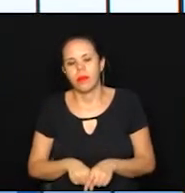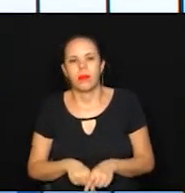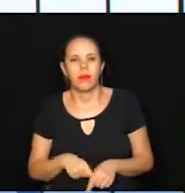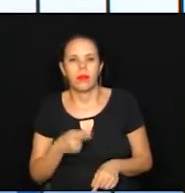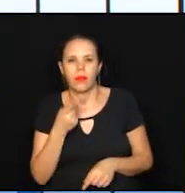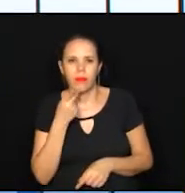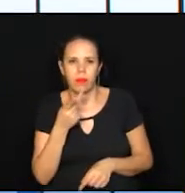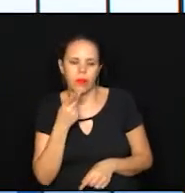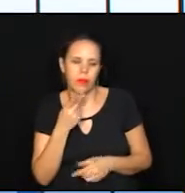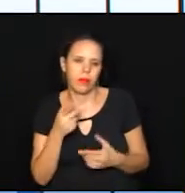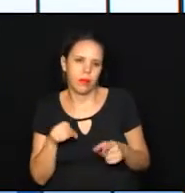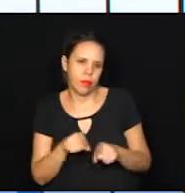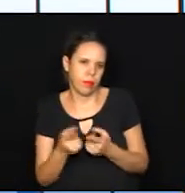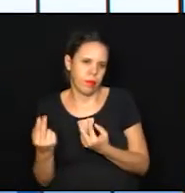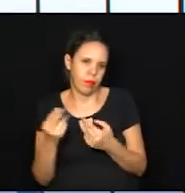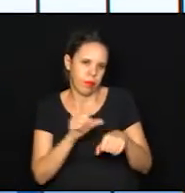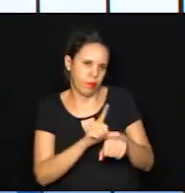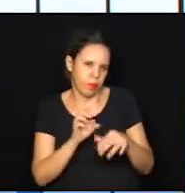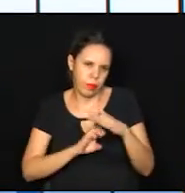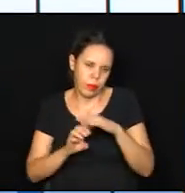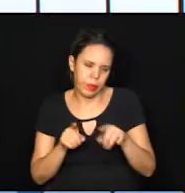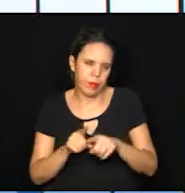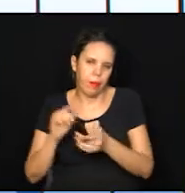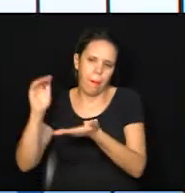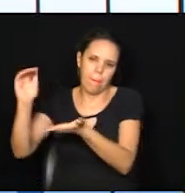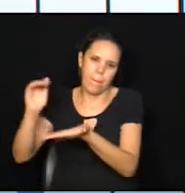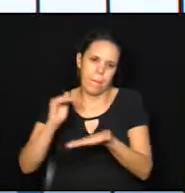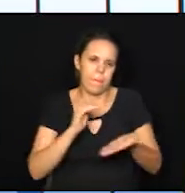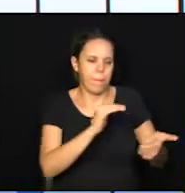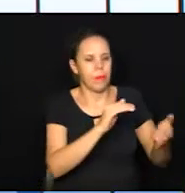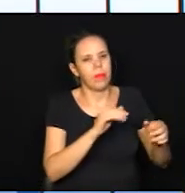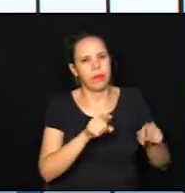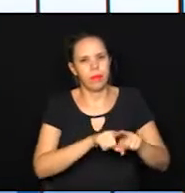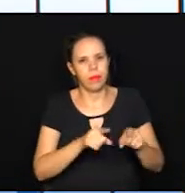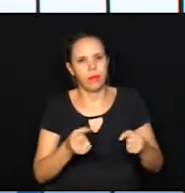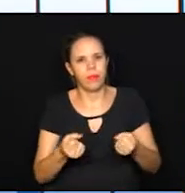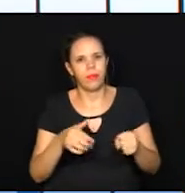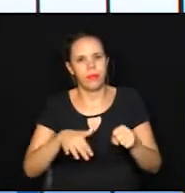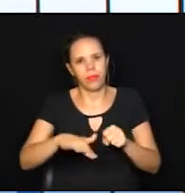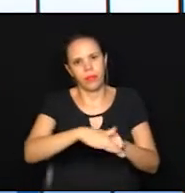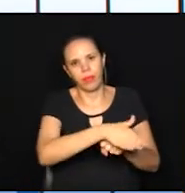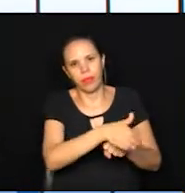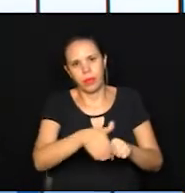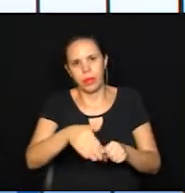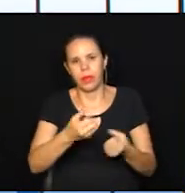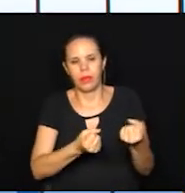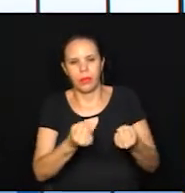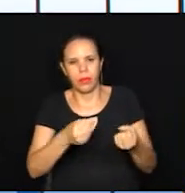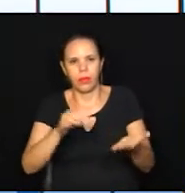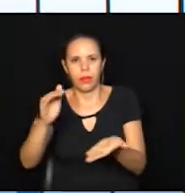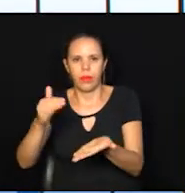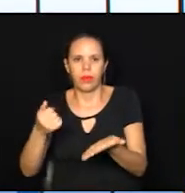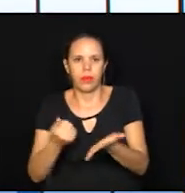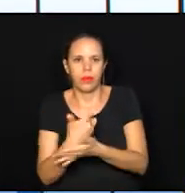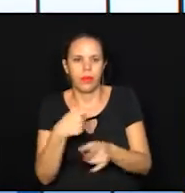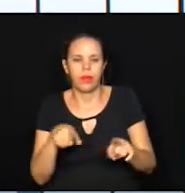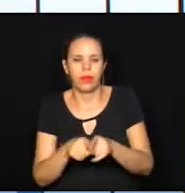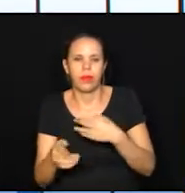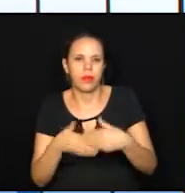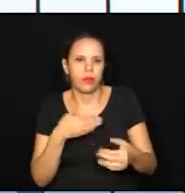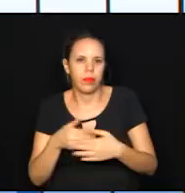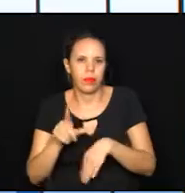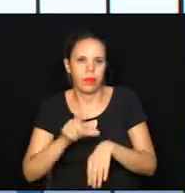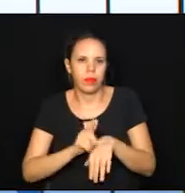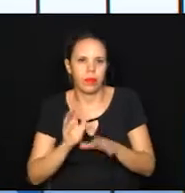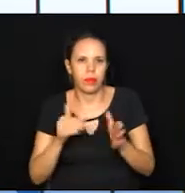que eu falei. E com os serviços de retirada, que são os drive-thru, de quaisquer estabelecimentos, devem encerrar